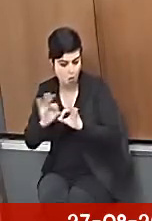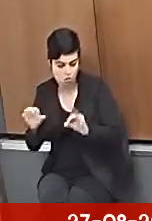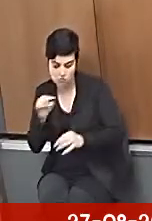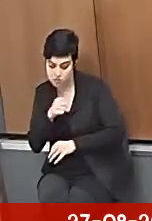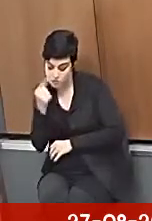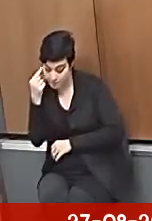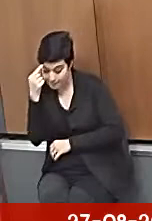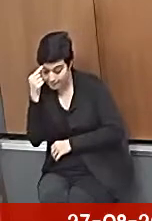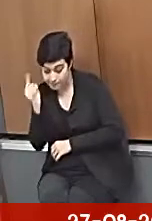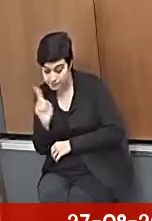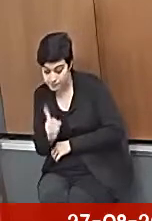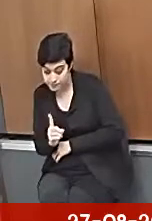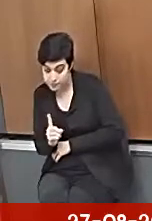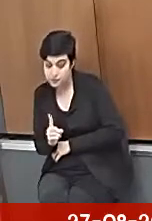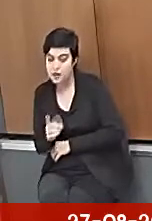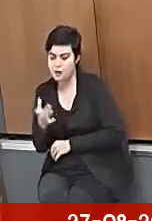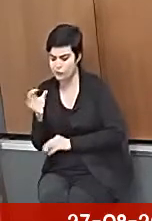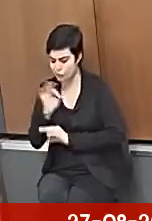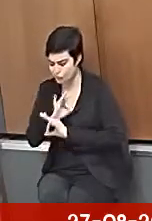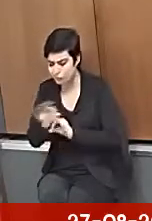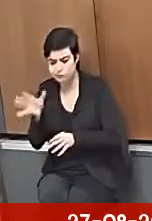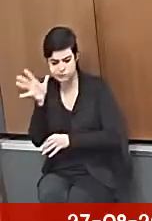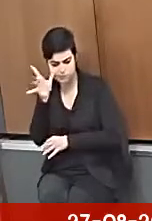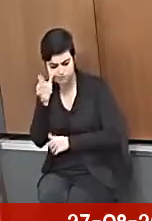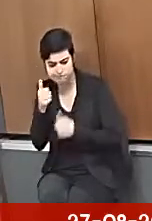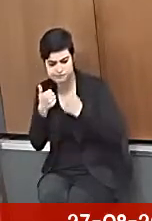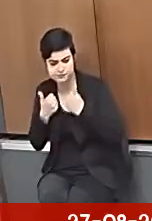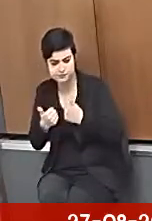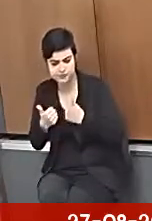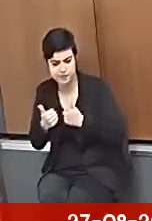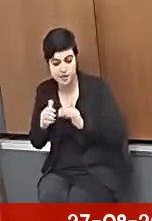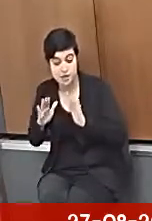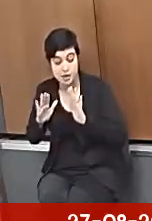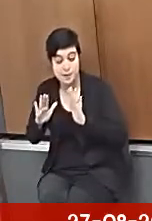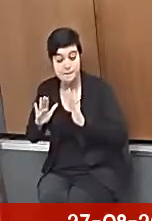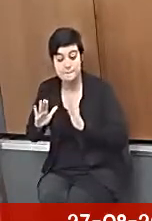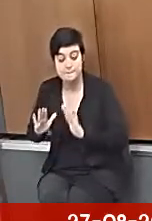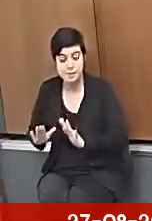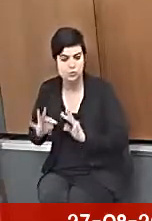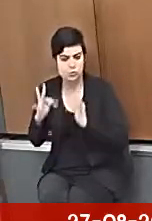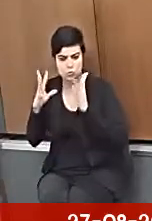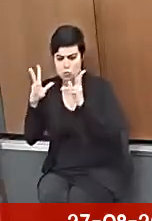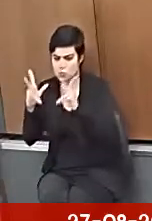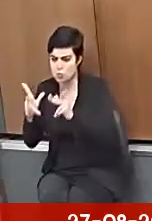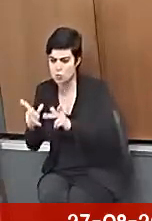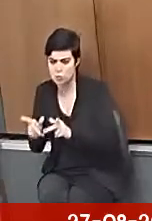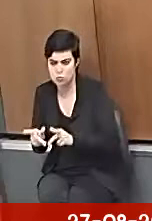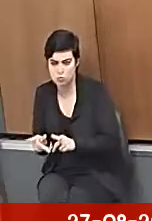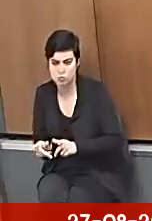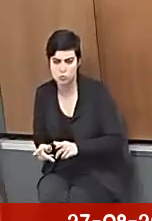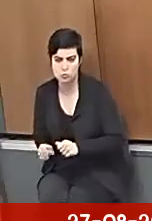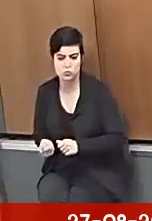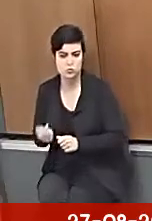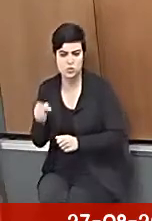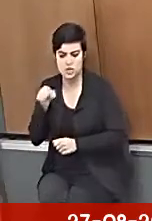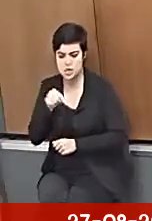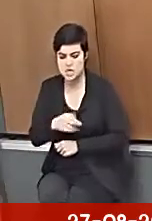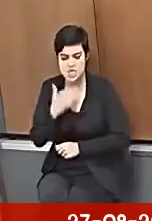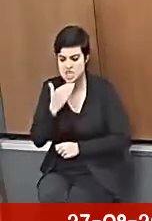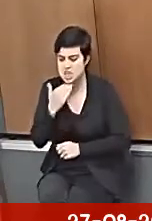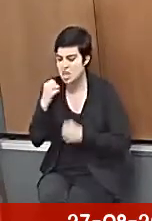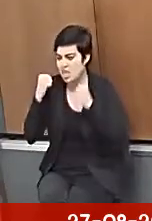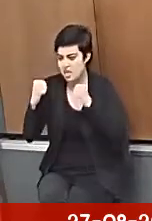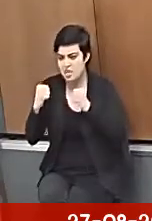não é interessante e gostoso assistir aqui maquiagem não tem emoção da torcida todo mundo aqui frangão ninguém torce ninguém grita